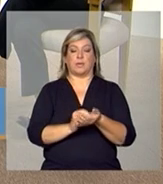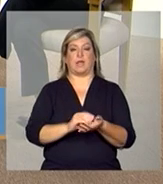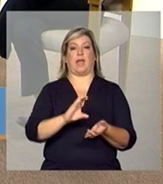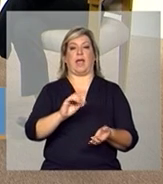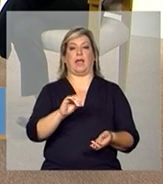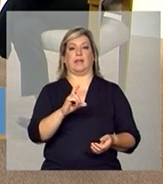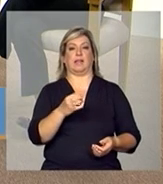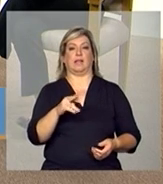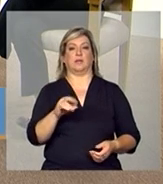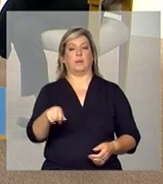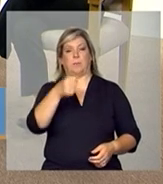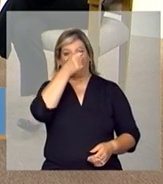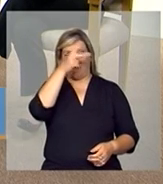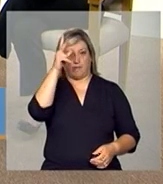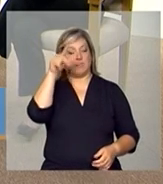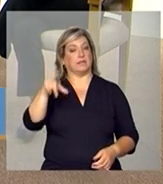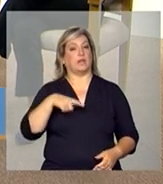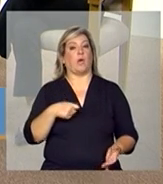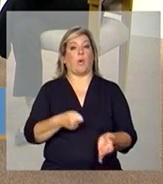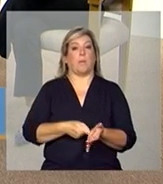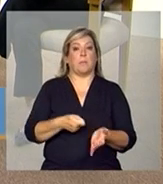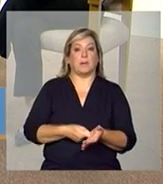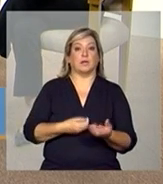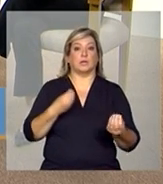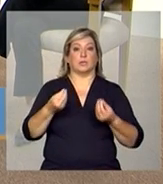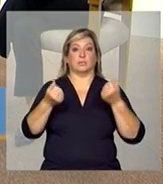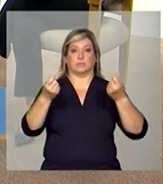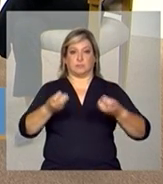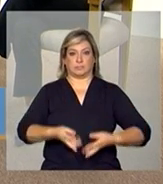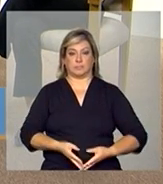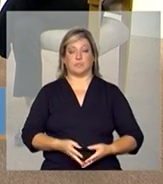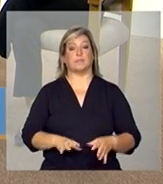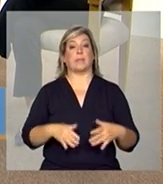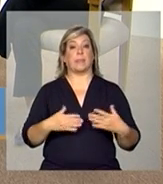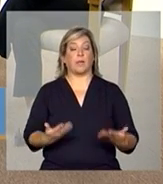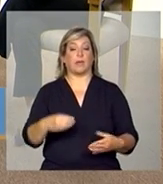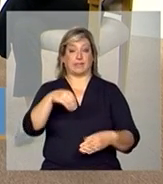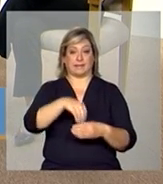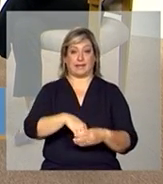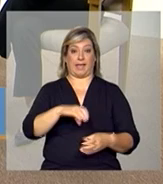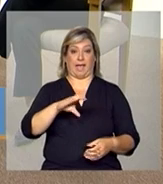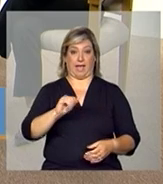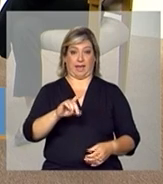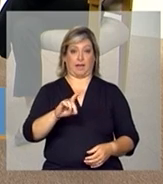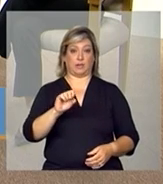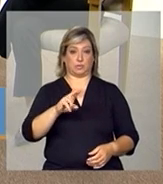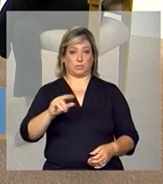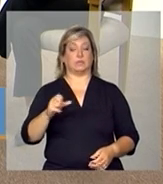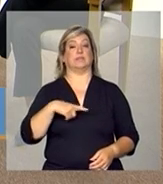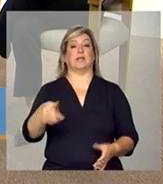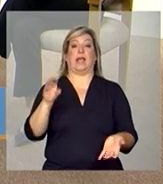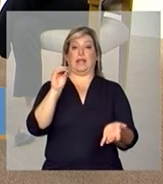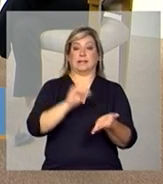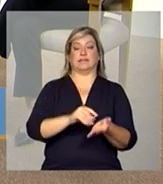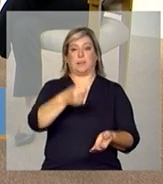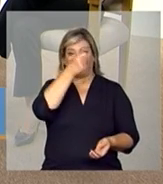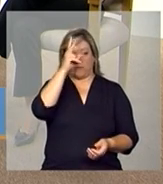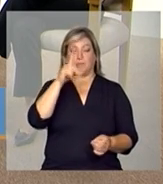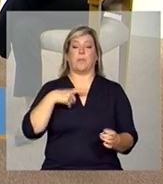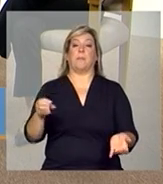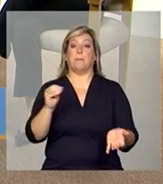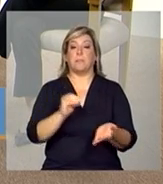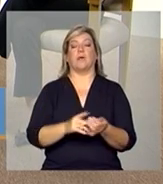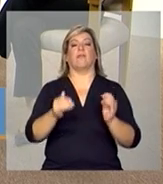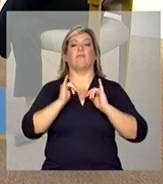eleitorais do prefeito que são obrigatórios paraa Adesão do BPC na escola então no caso de suas ao cadastrado do prefeito insiram insir as